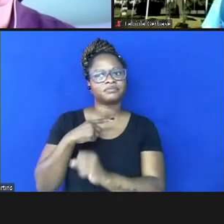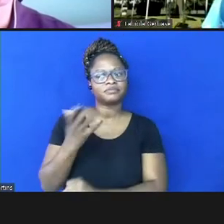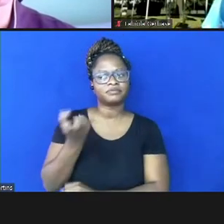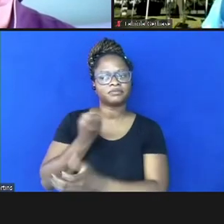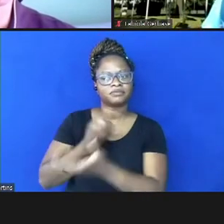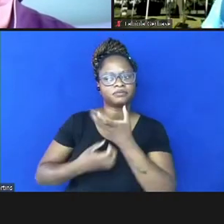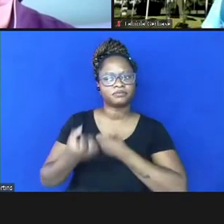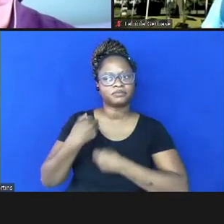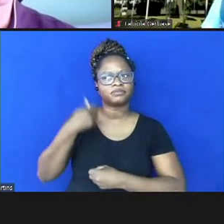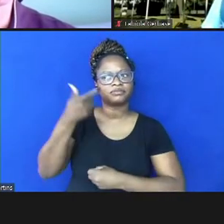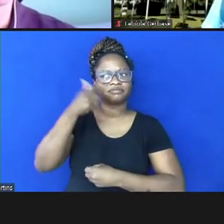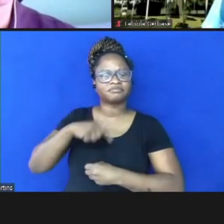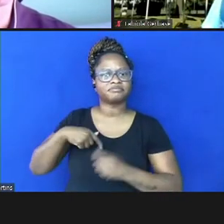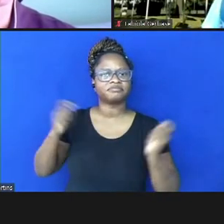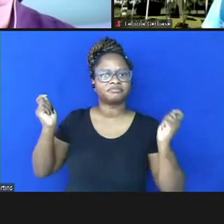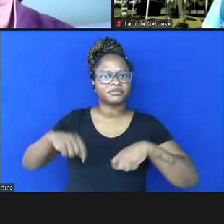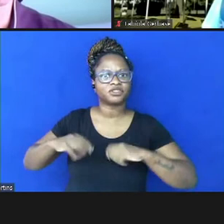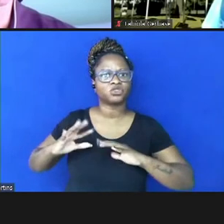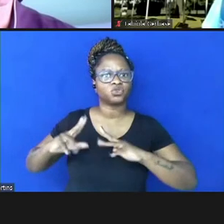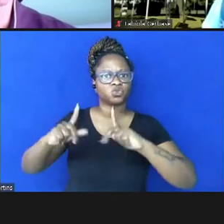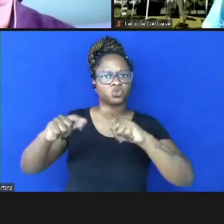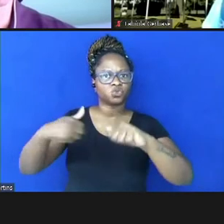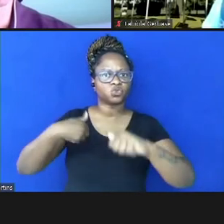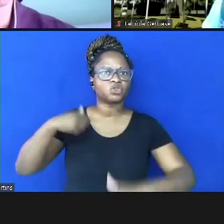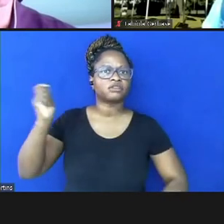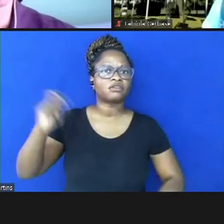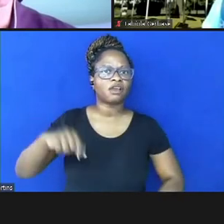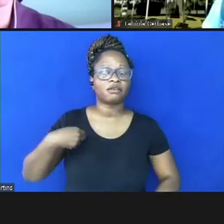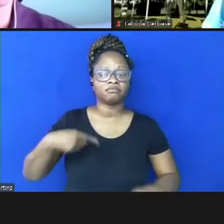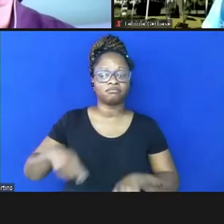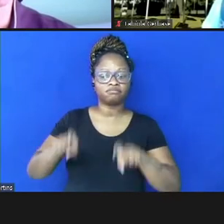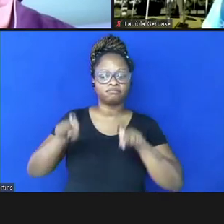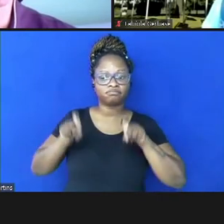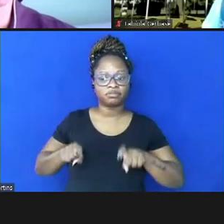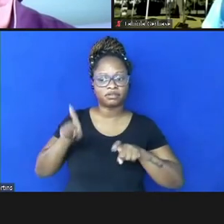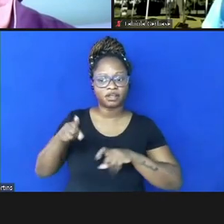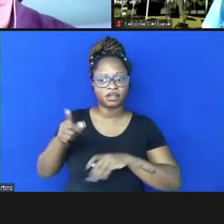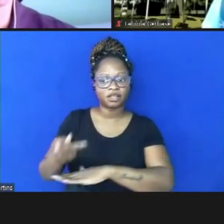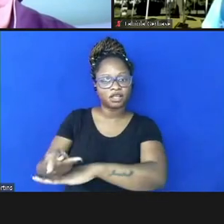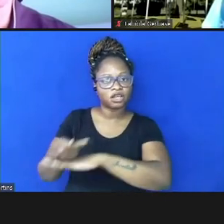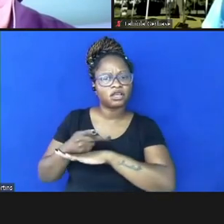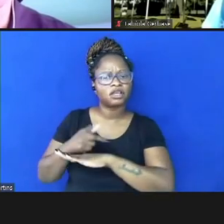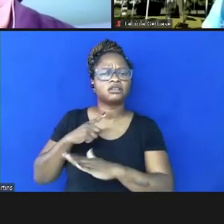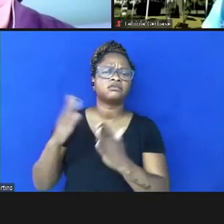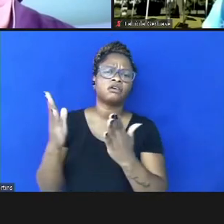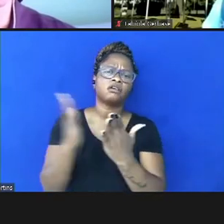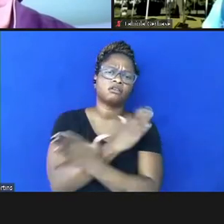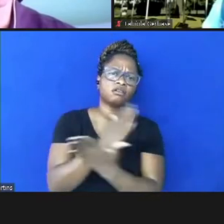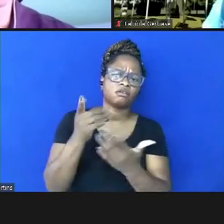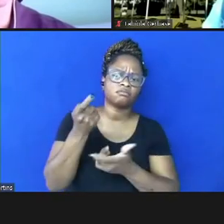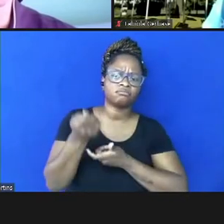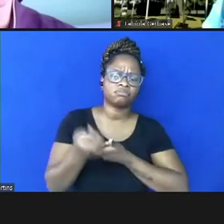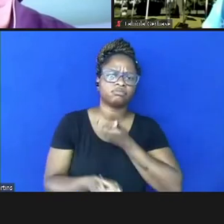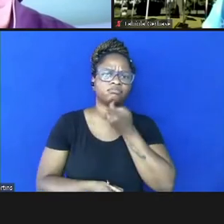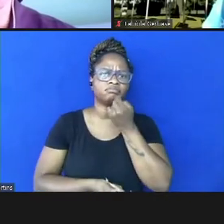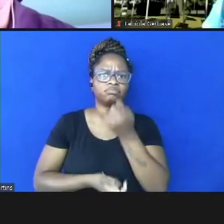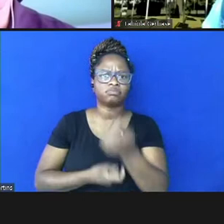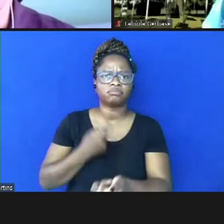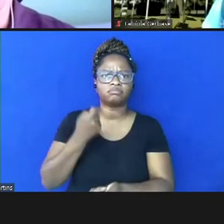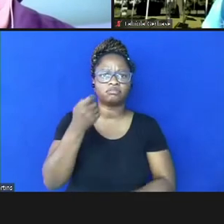né, todos esses são através de nomeação. Nós já tivemos alguns brasileiros ganhando um prêmio, por exemplo, de Odd